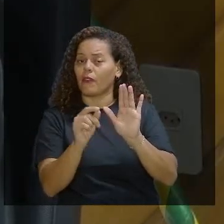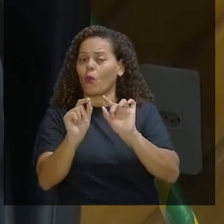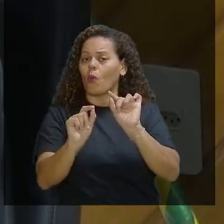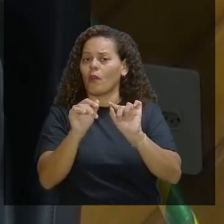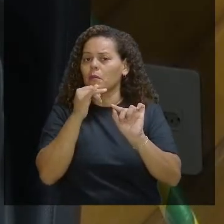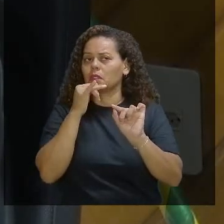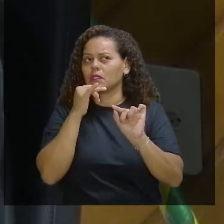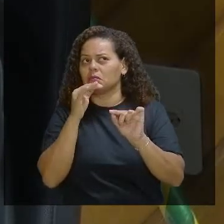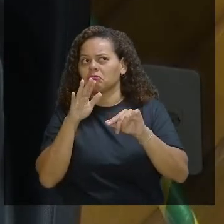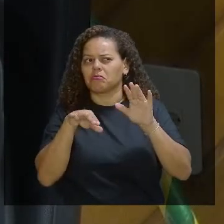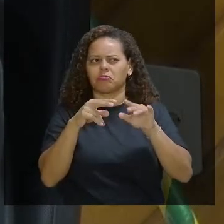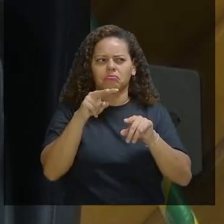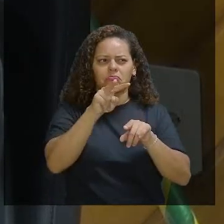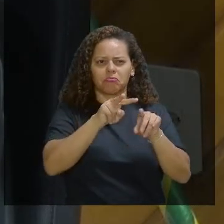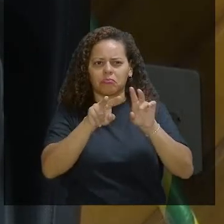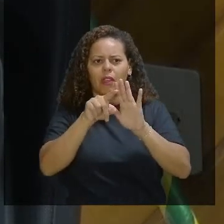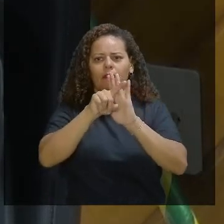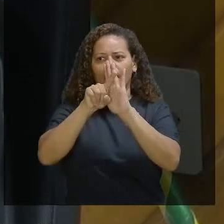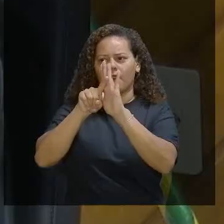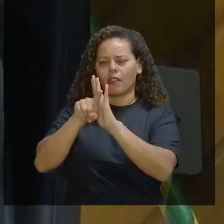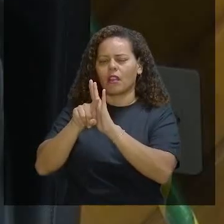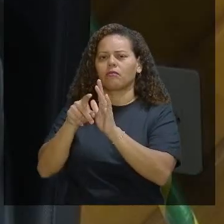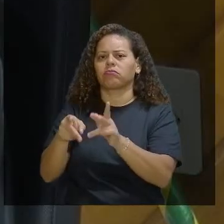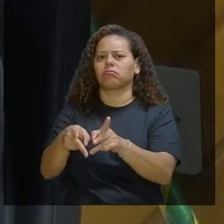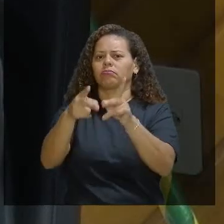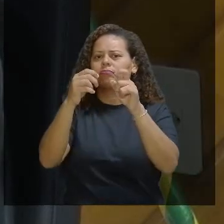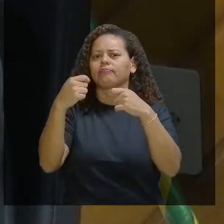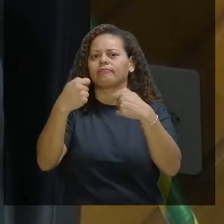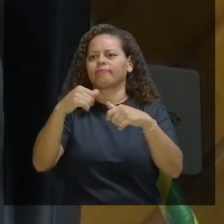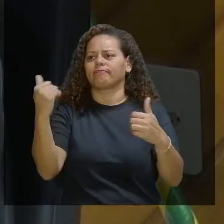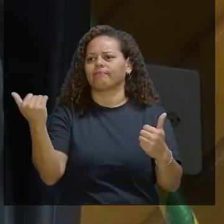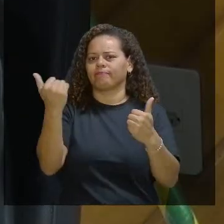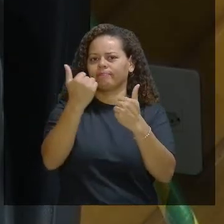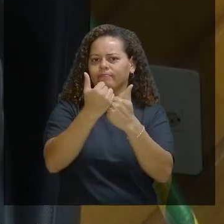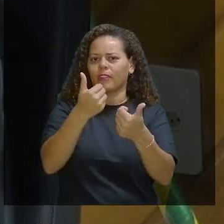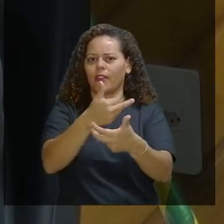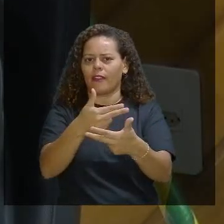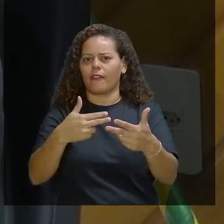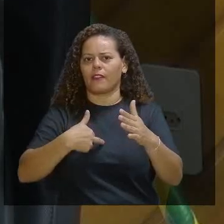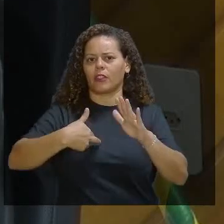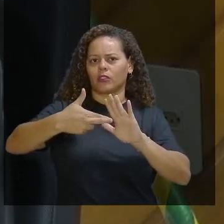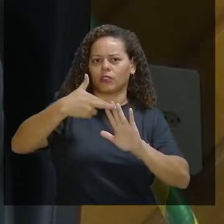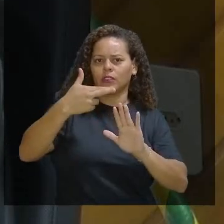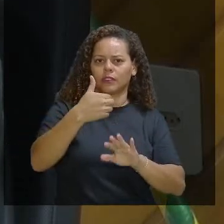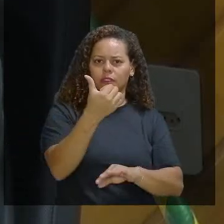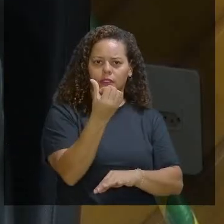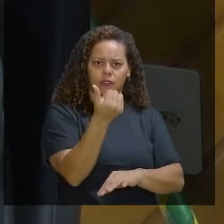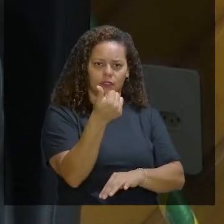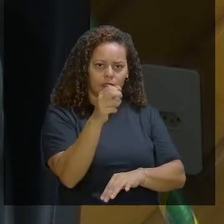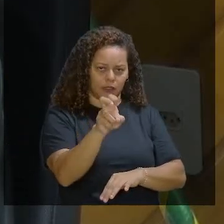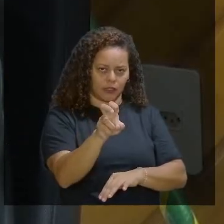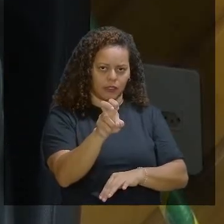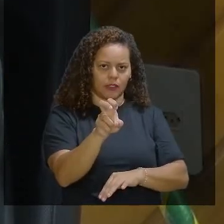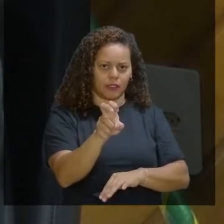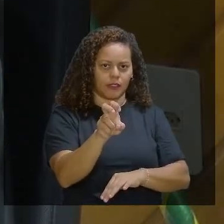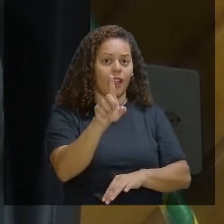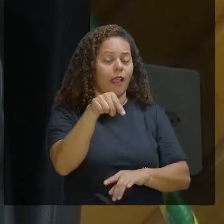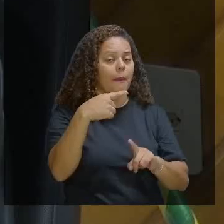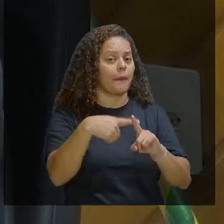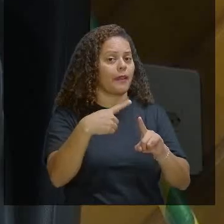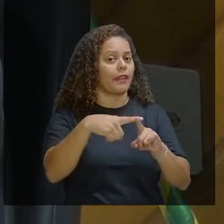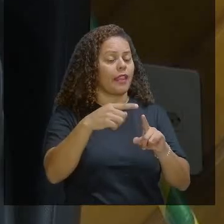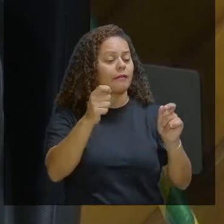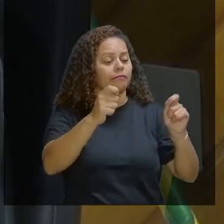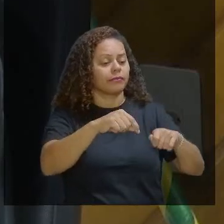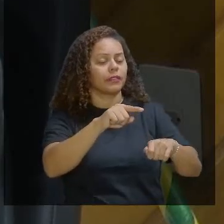incidentalmente, por ocasião do estudo daquela unidade, com vista à atualização da Resolução 615, que dispõe sobre a competência e a